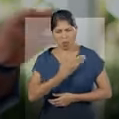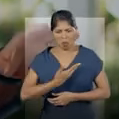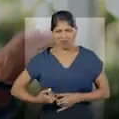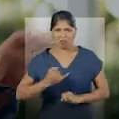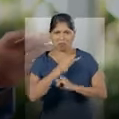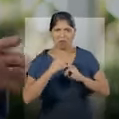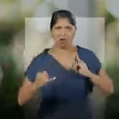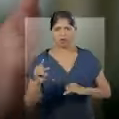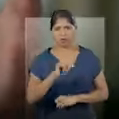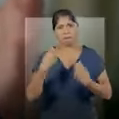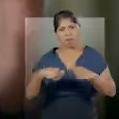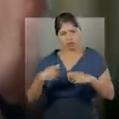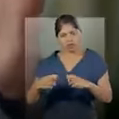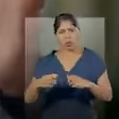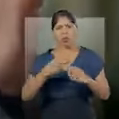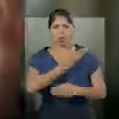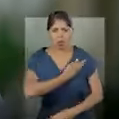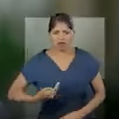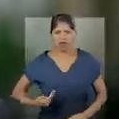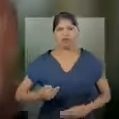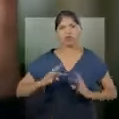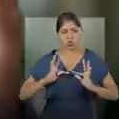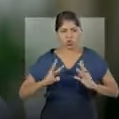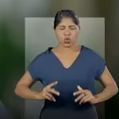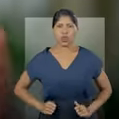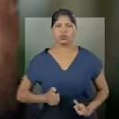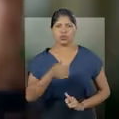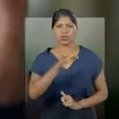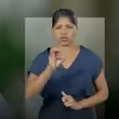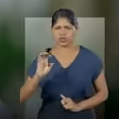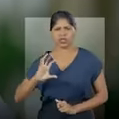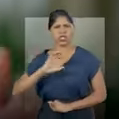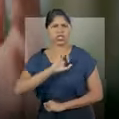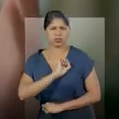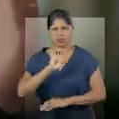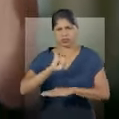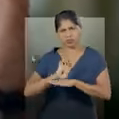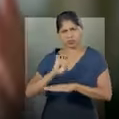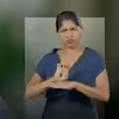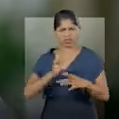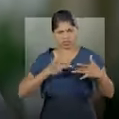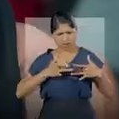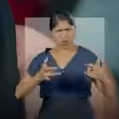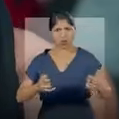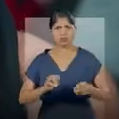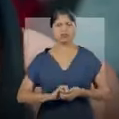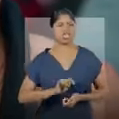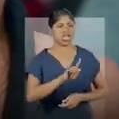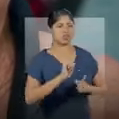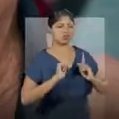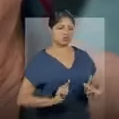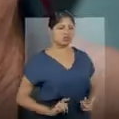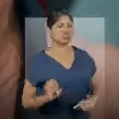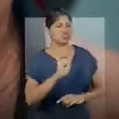um governador pela metade. Tem que ser um governador inteiro, 100%, que ame o estado, que se doe. Excelente